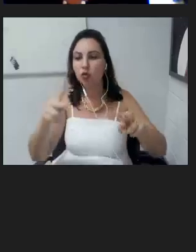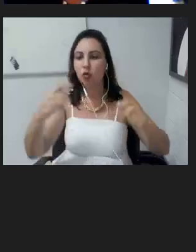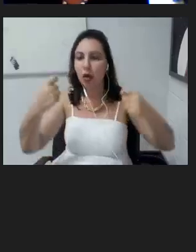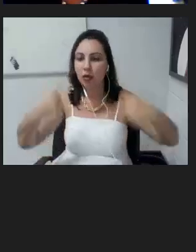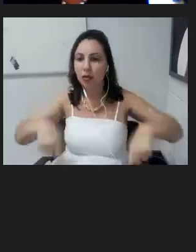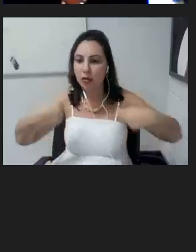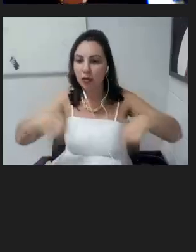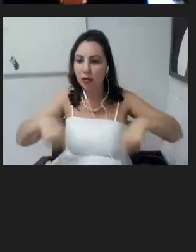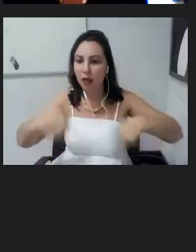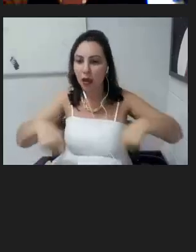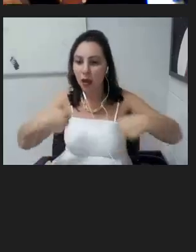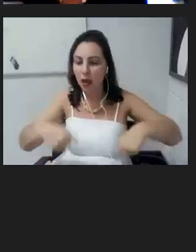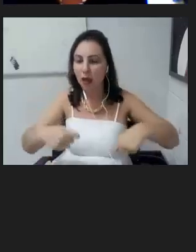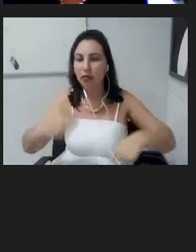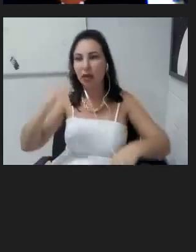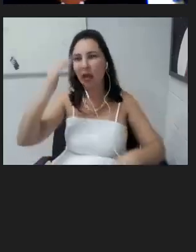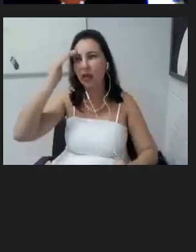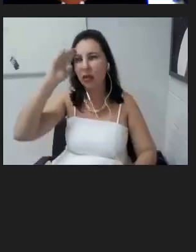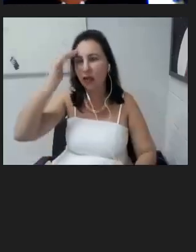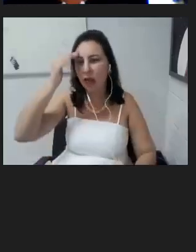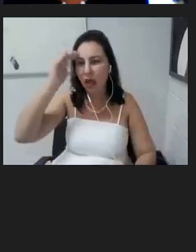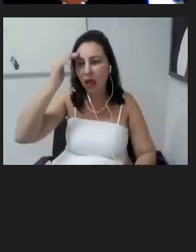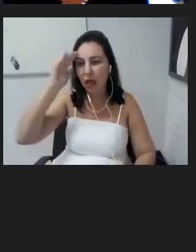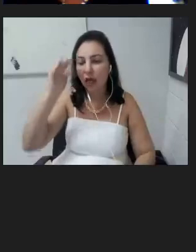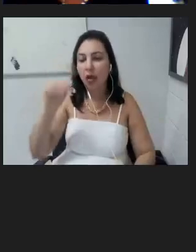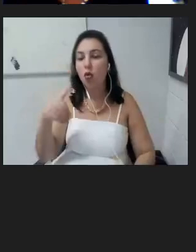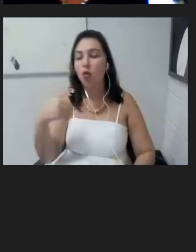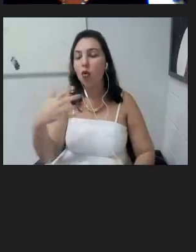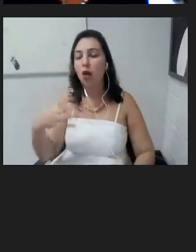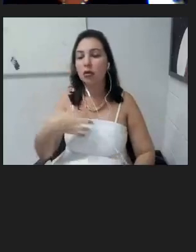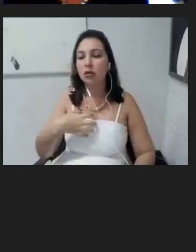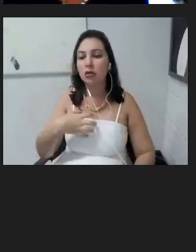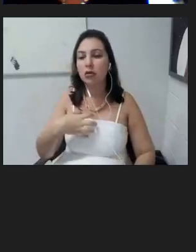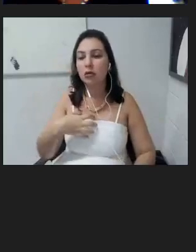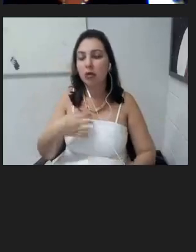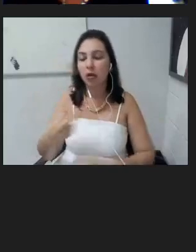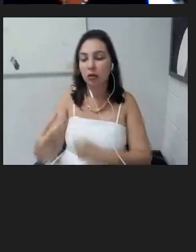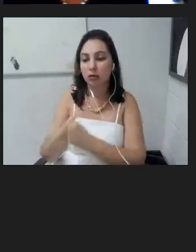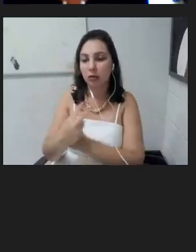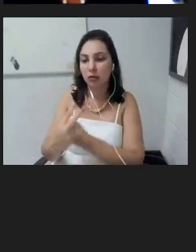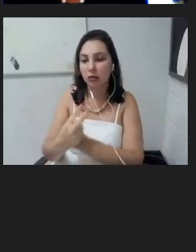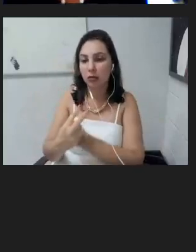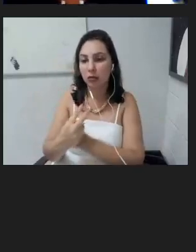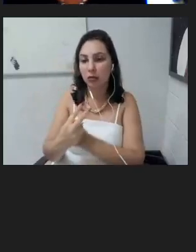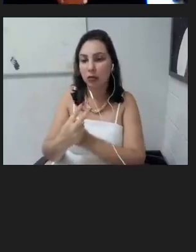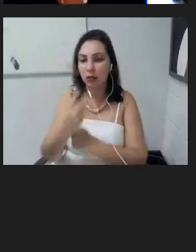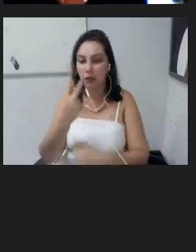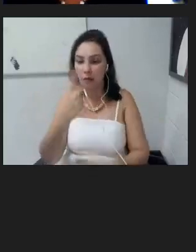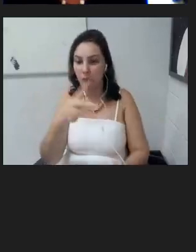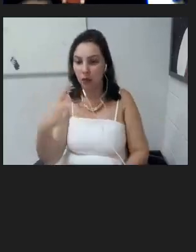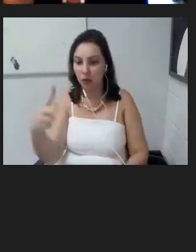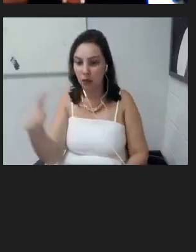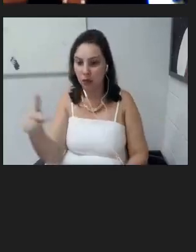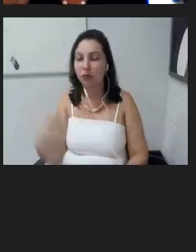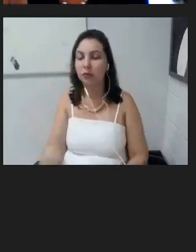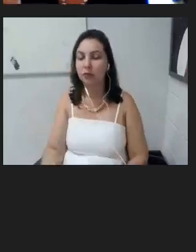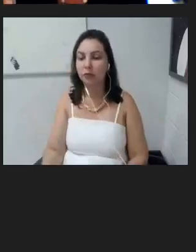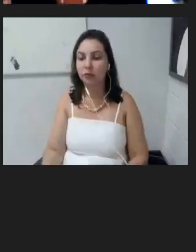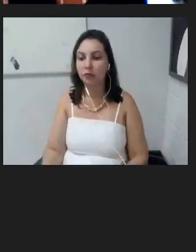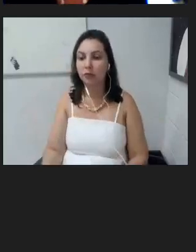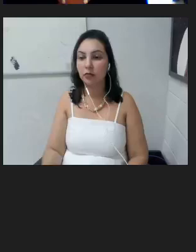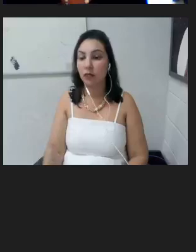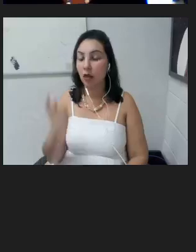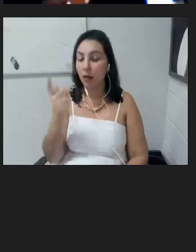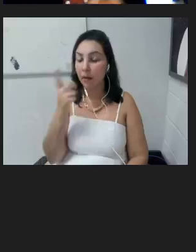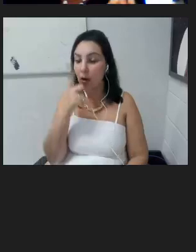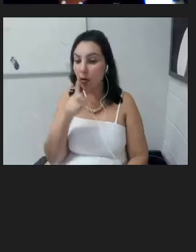necessidade, entenda qual que é o sentido do autocuidado para você, para poder